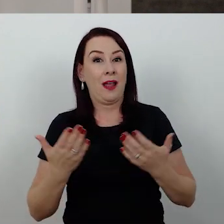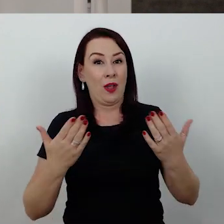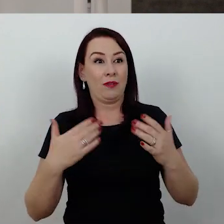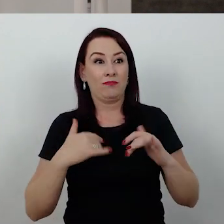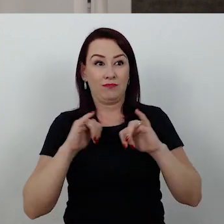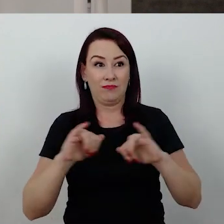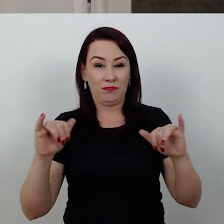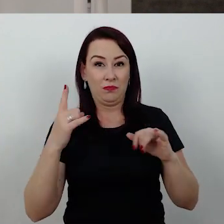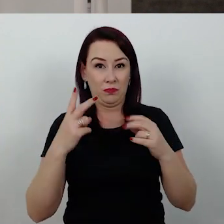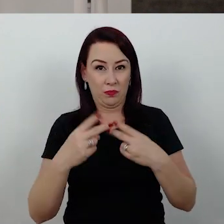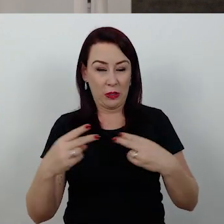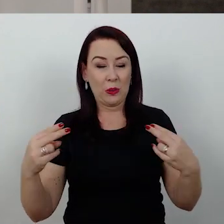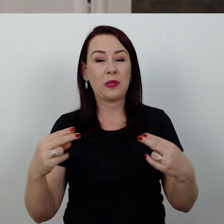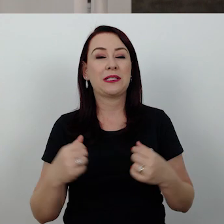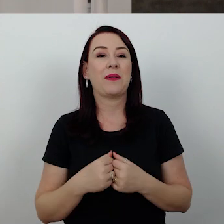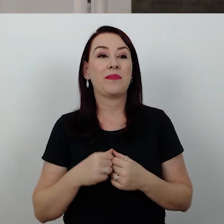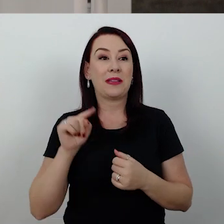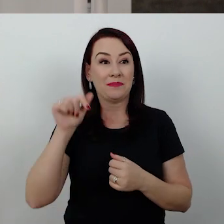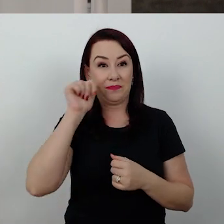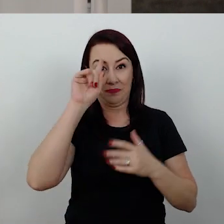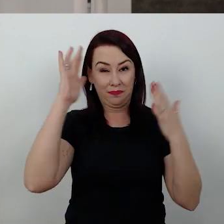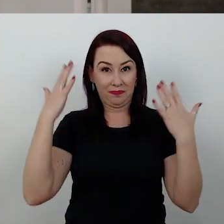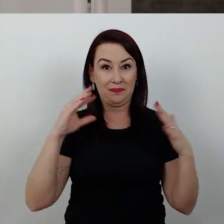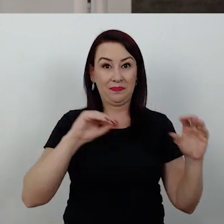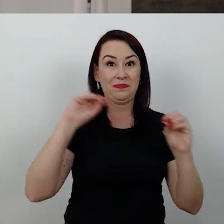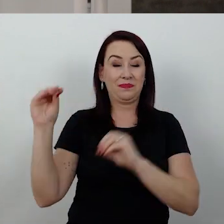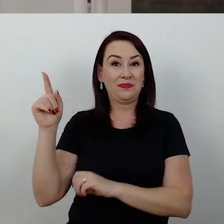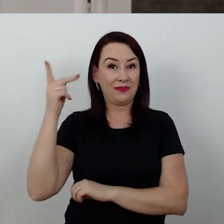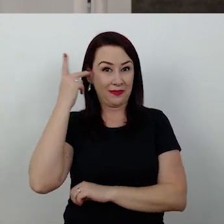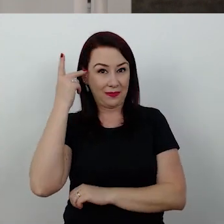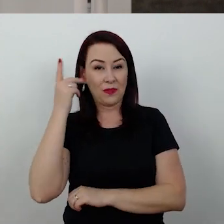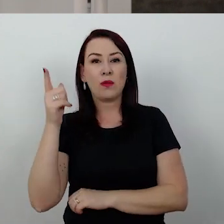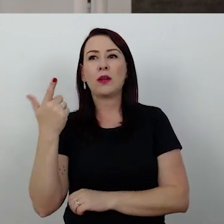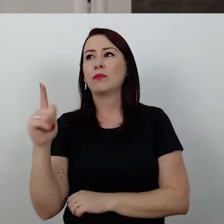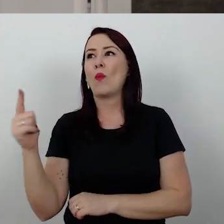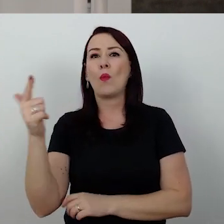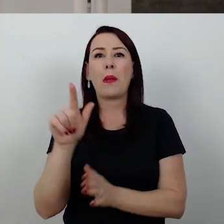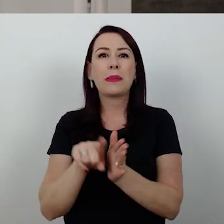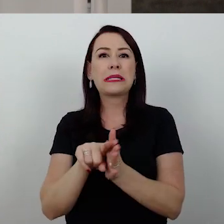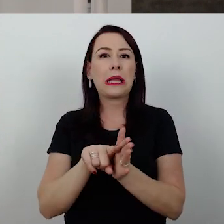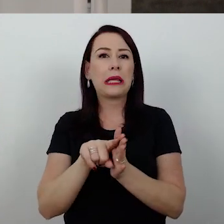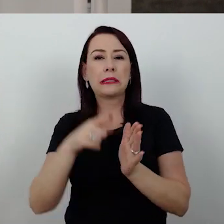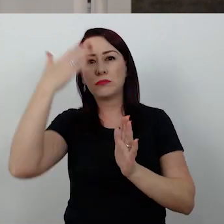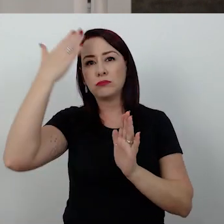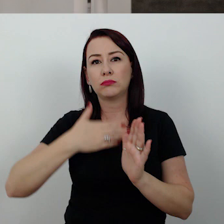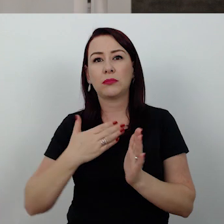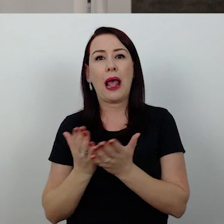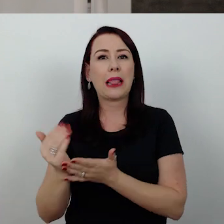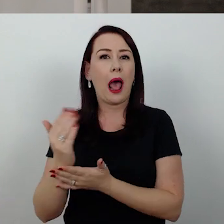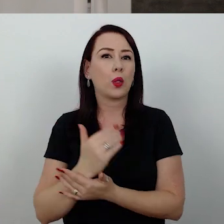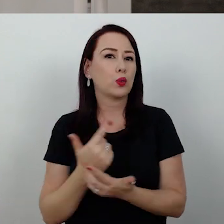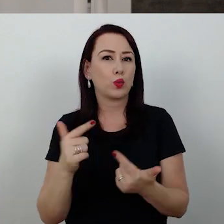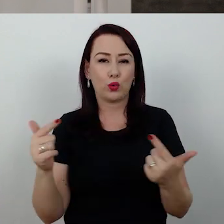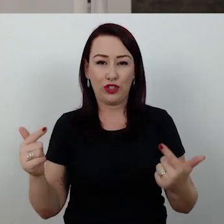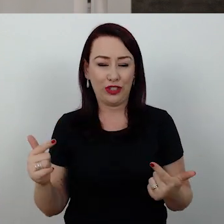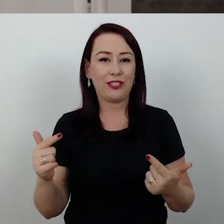a Tami citou quando foi para São Paulo, de não ter pesquisa, não ter dados para você formular uma política